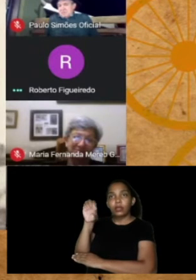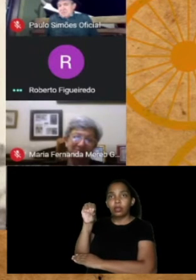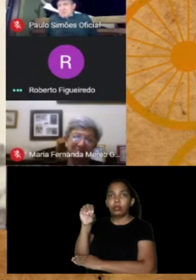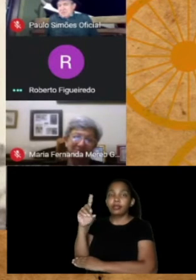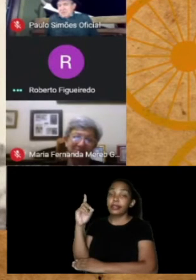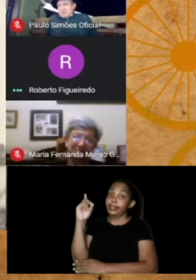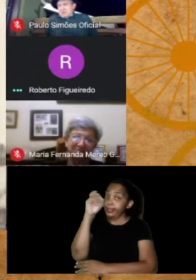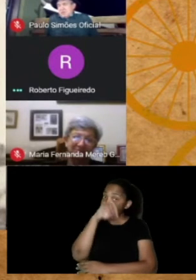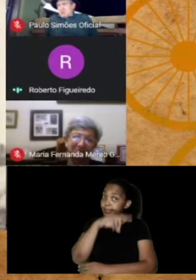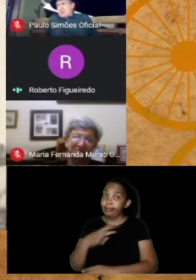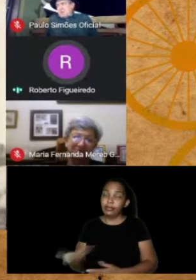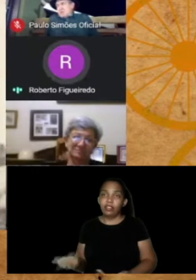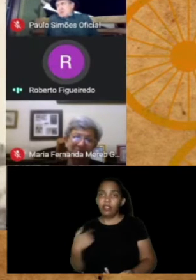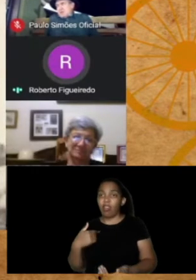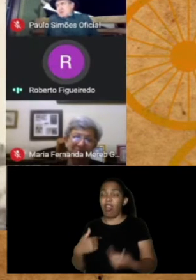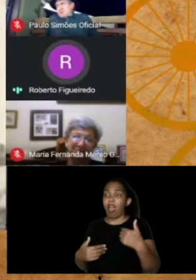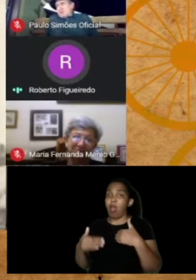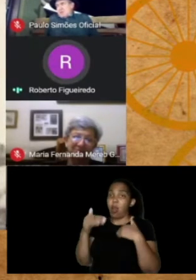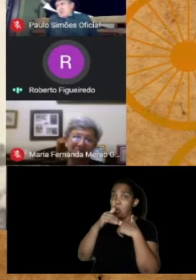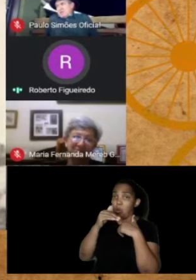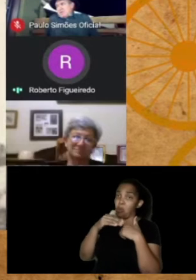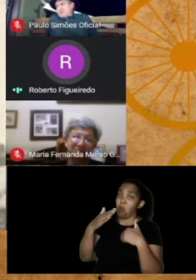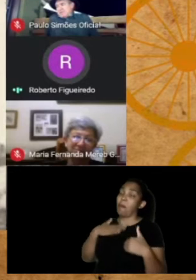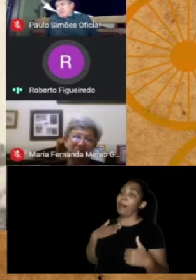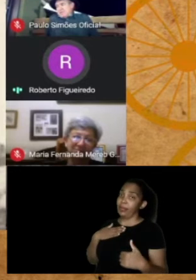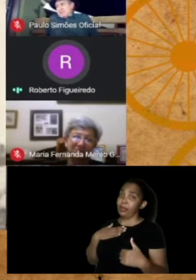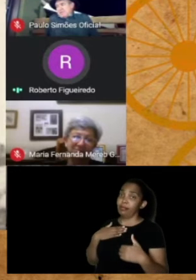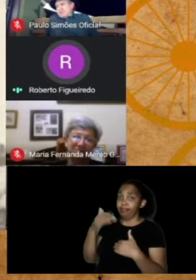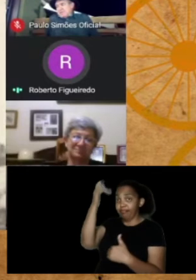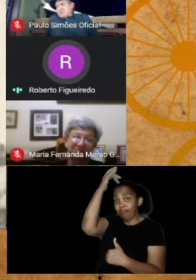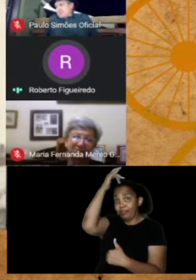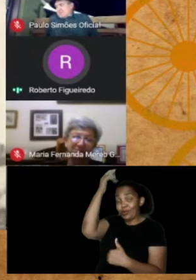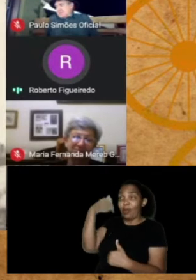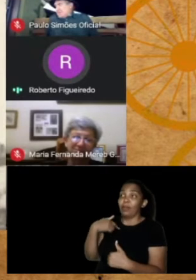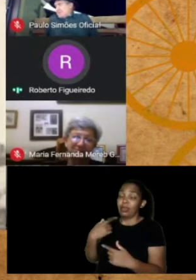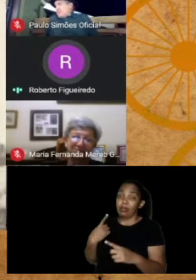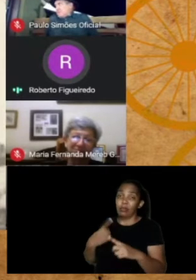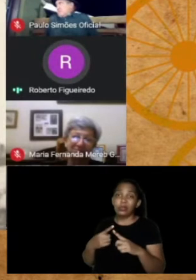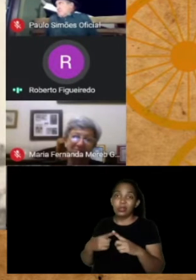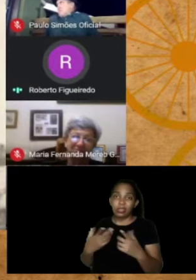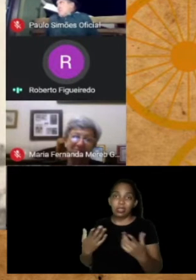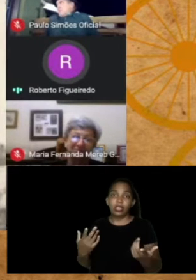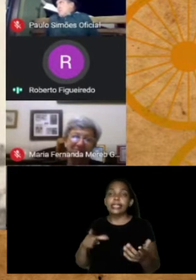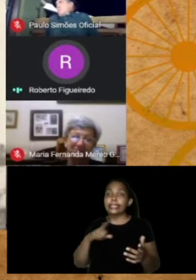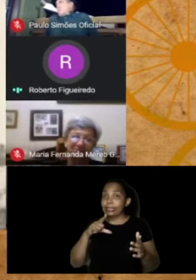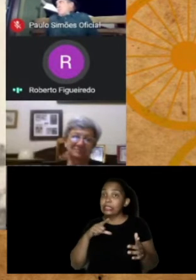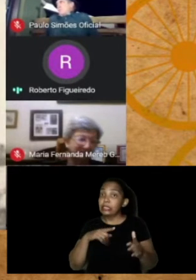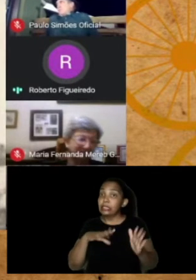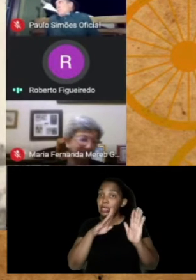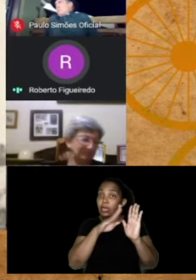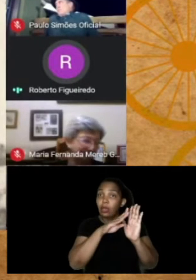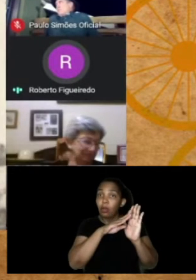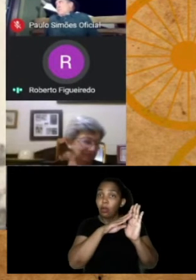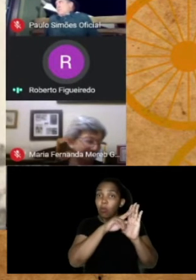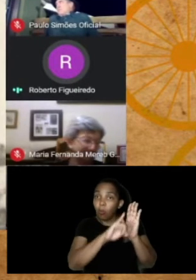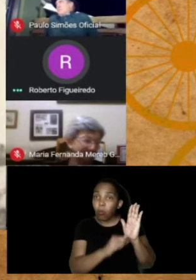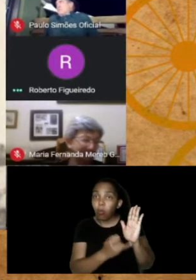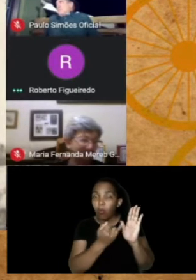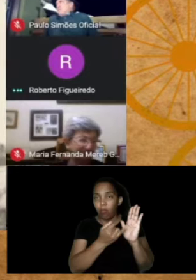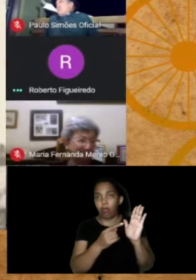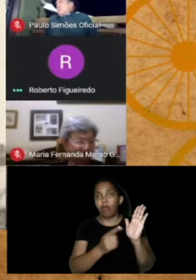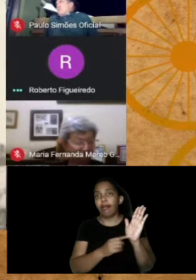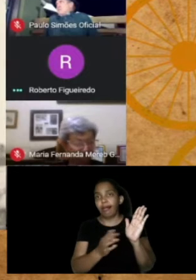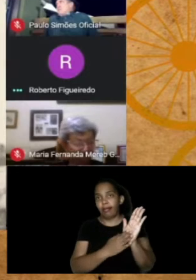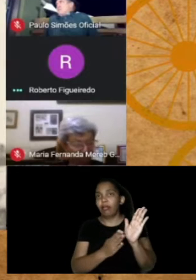Hotel Modelo ter sido derrubado. Posso contar um outro momento que nós estamos atrapalhando. Nós tínhamos um projeto aqui, Paulinho Simões trabalhava conosco na Fundação